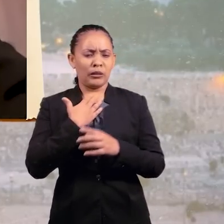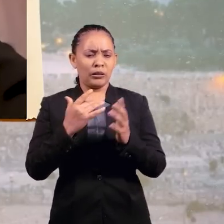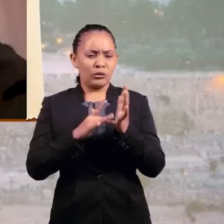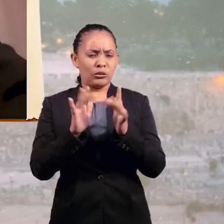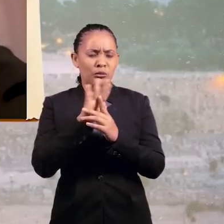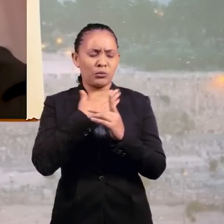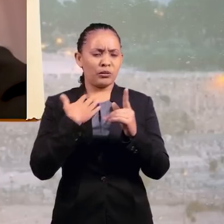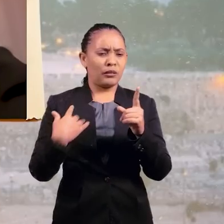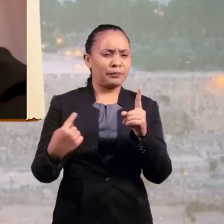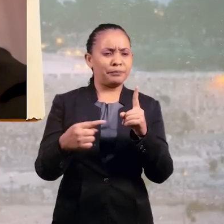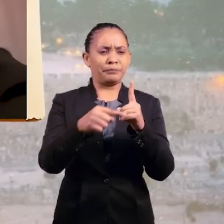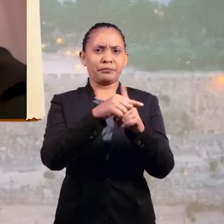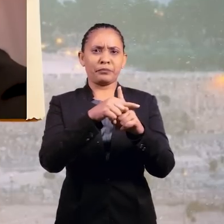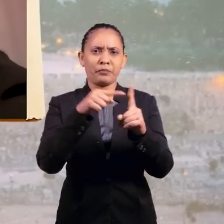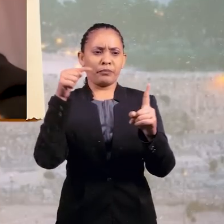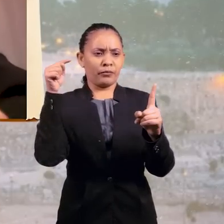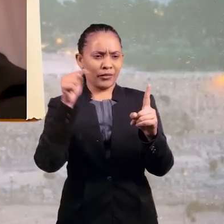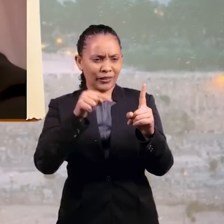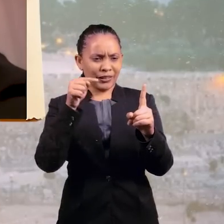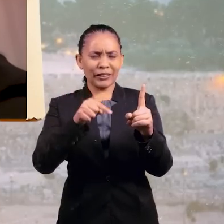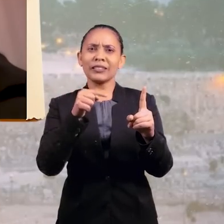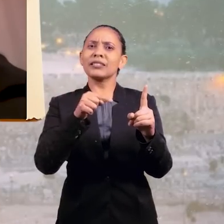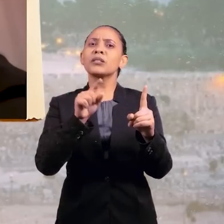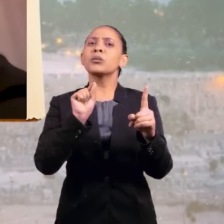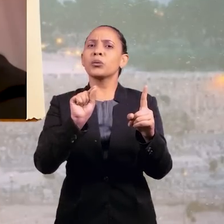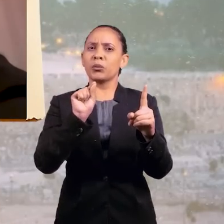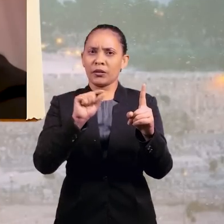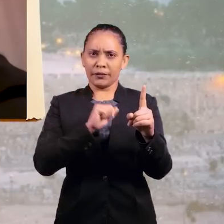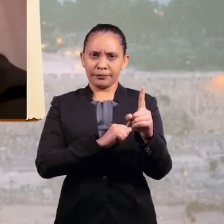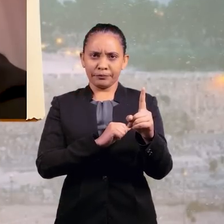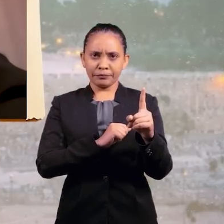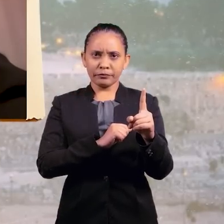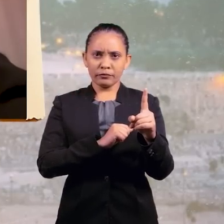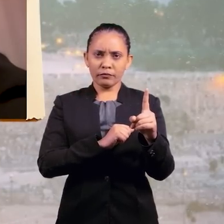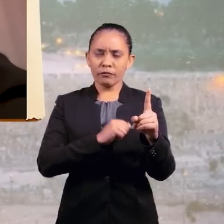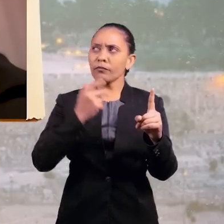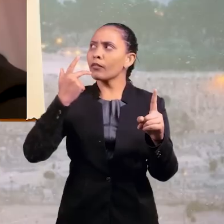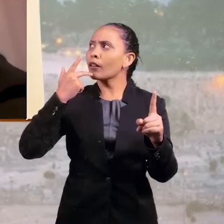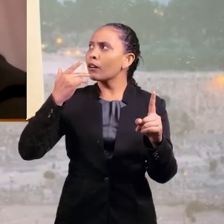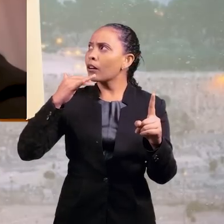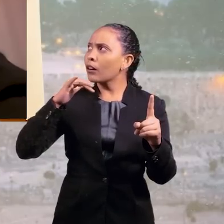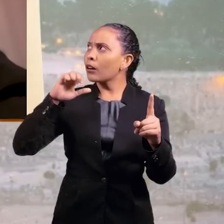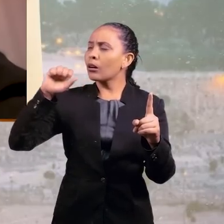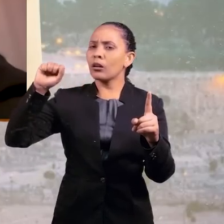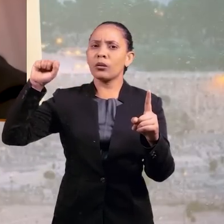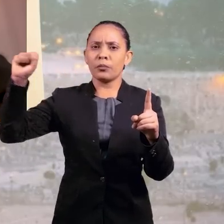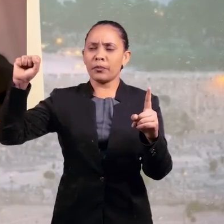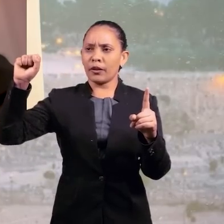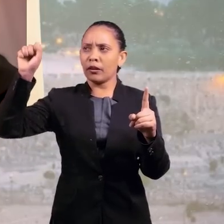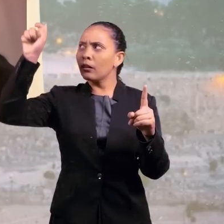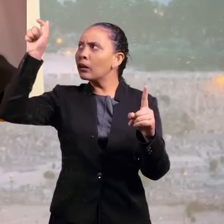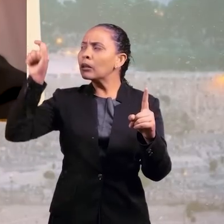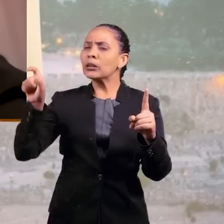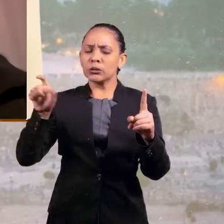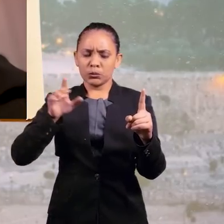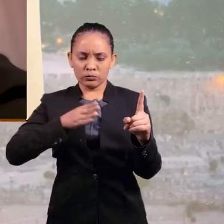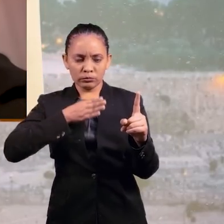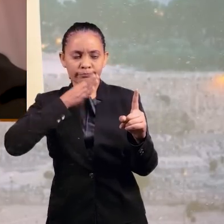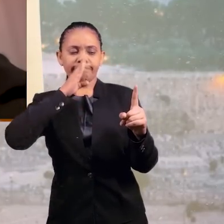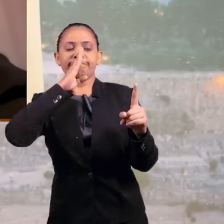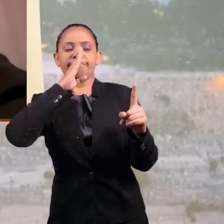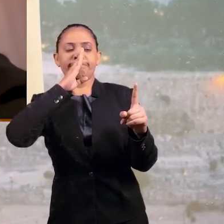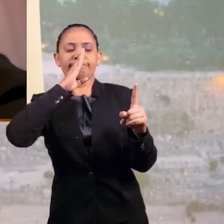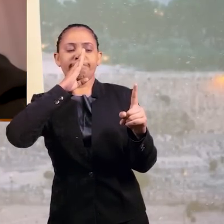sua crucificação ele estaria separado de Deus por um tempo, do Pai.